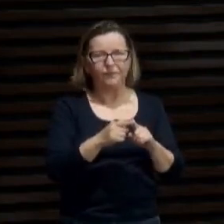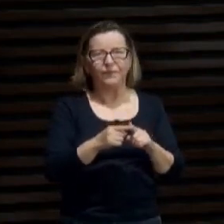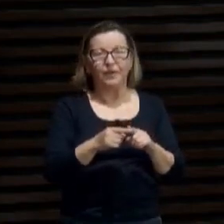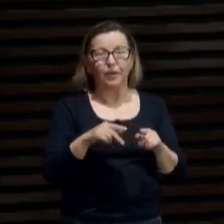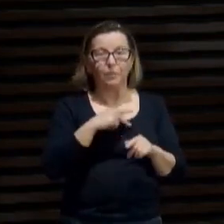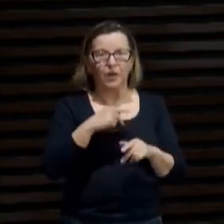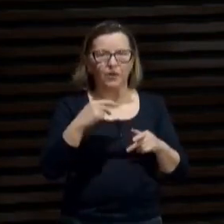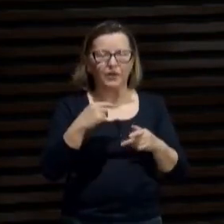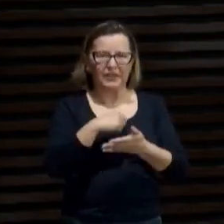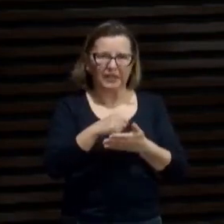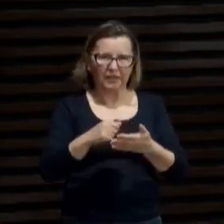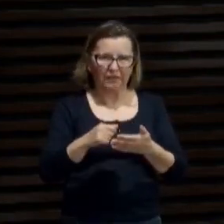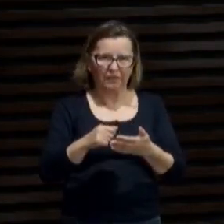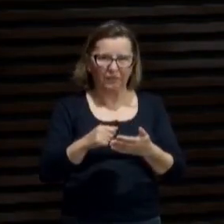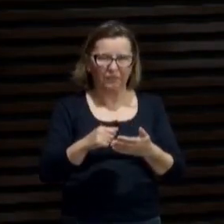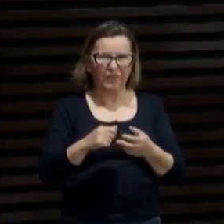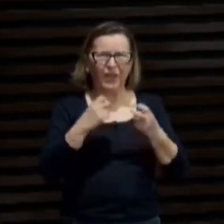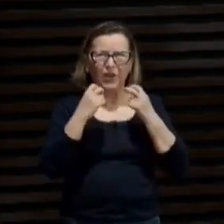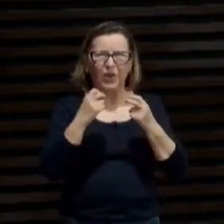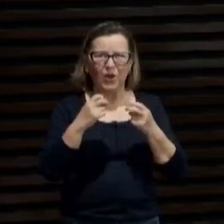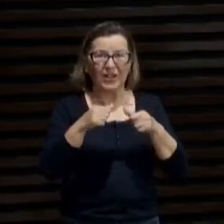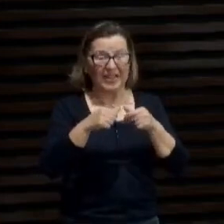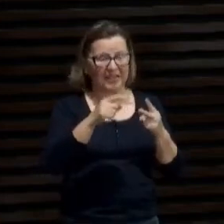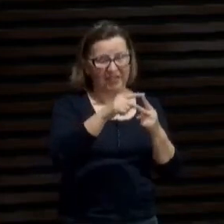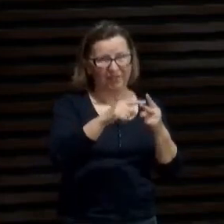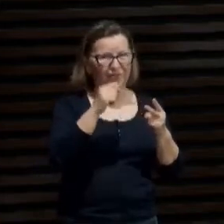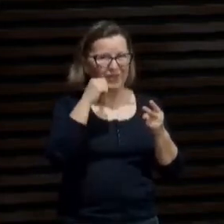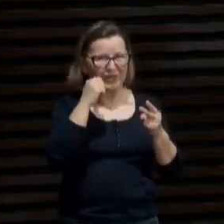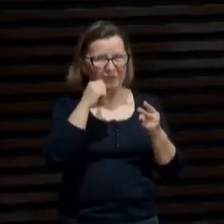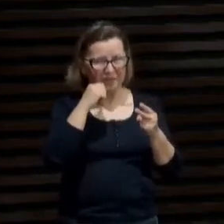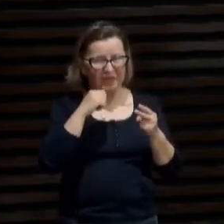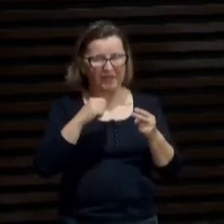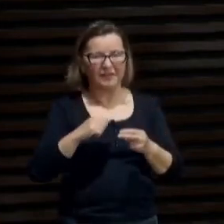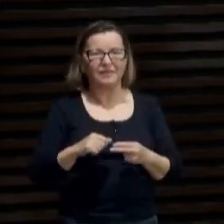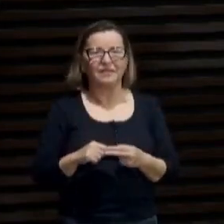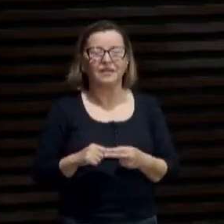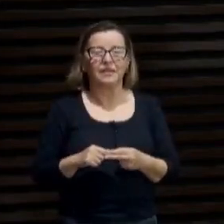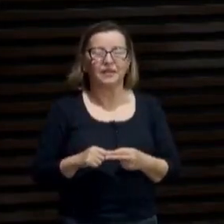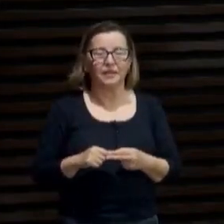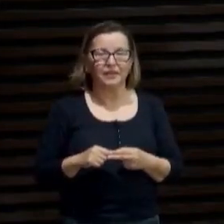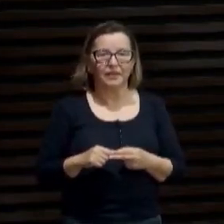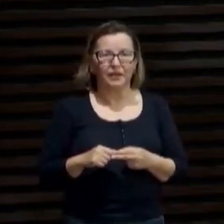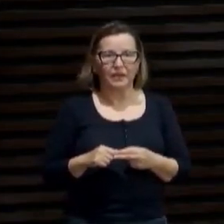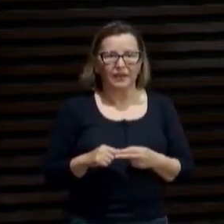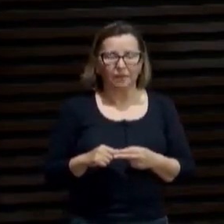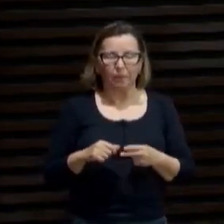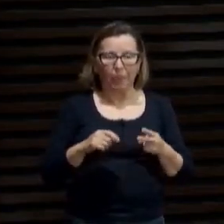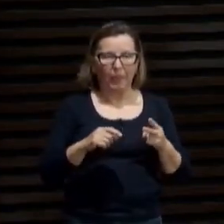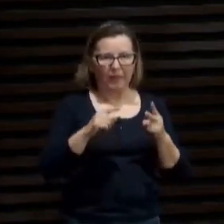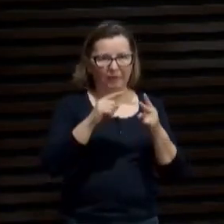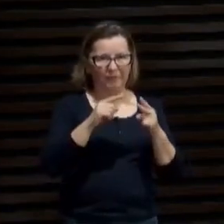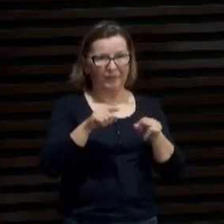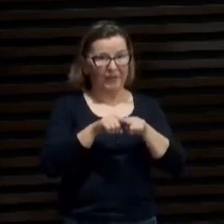pensem concordemente no Senhor. Essas duas irmãs haviam trabalhado duramente com Paulo no Evangelho. Elas eram irmãs da